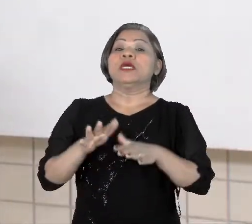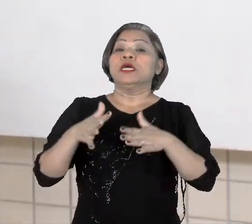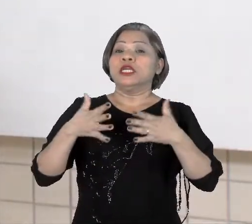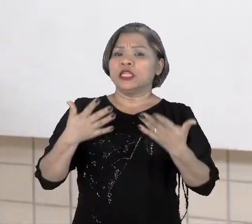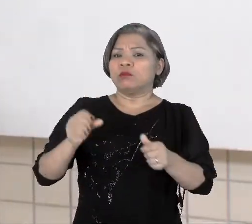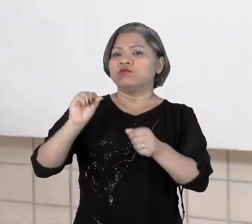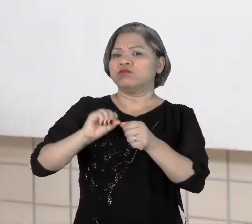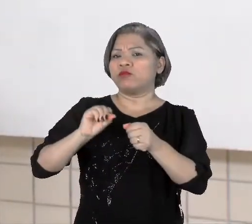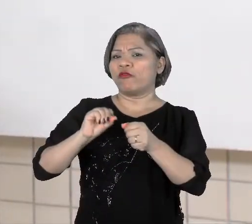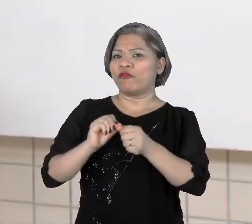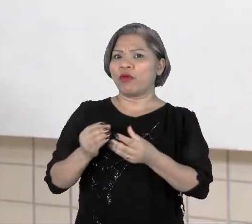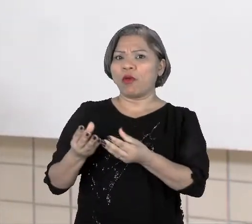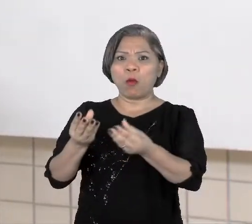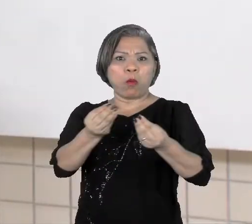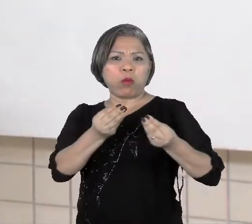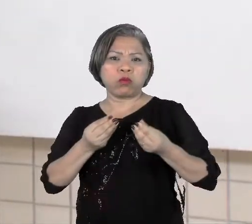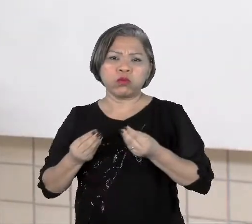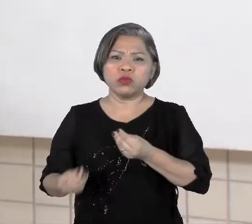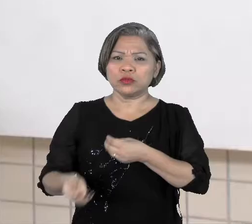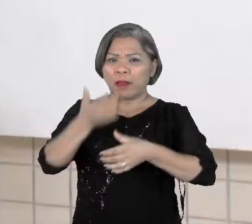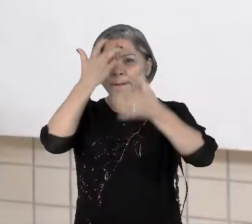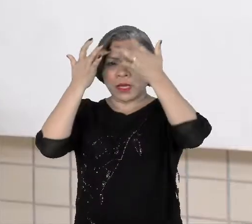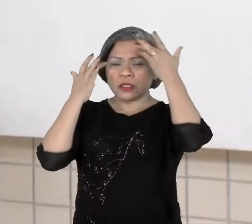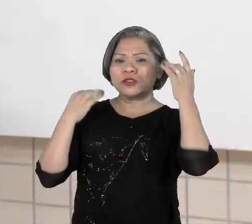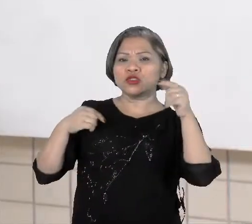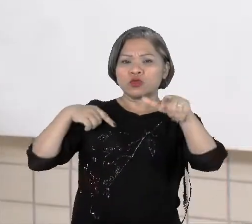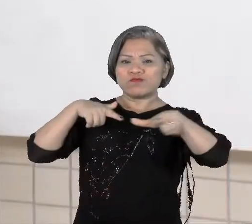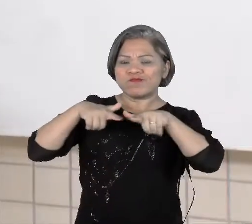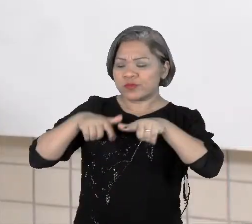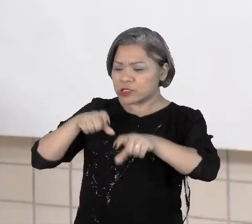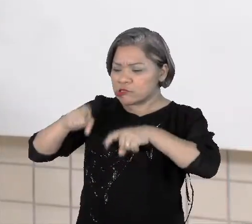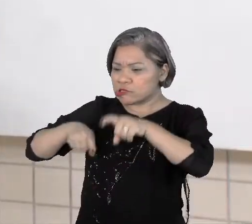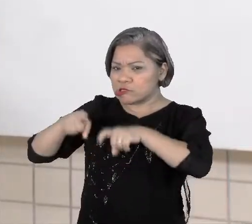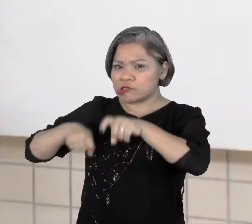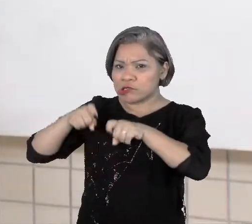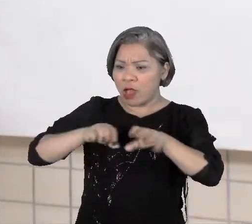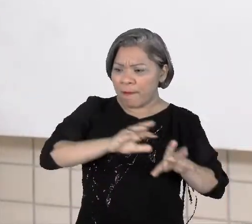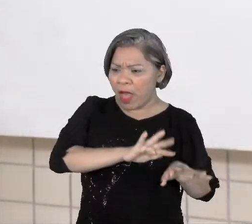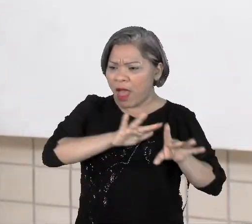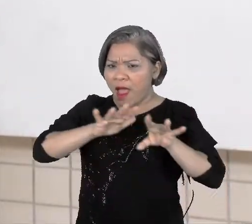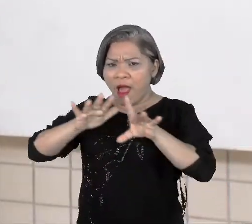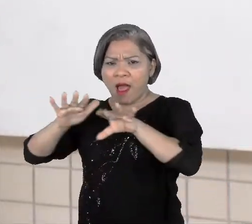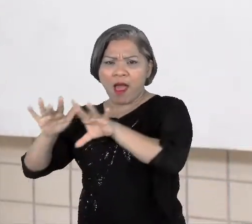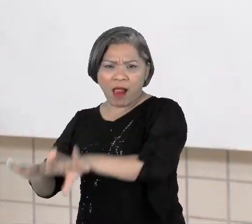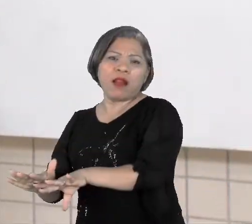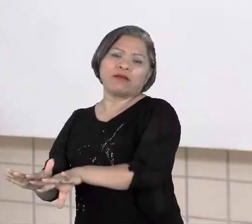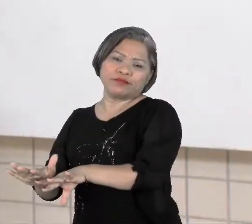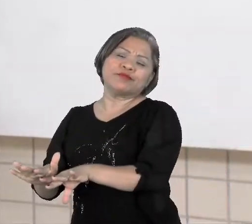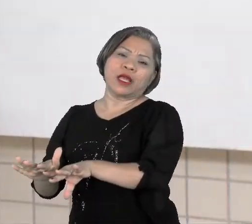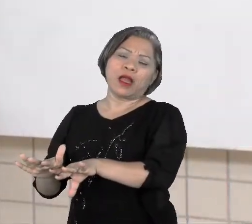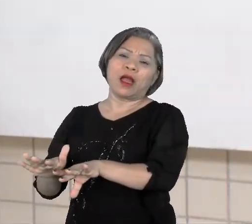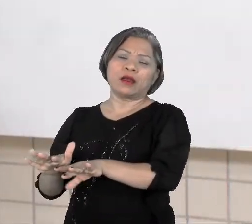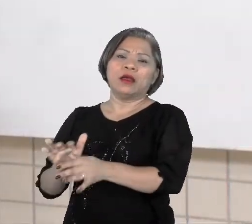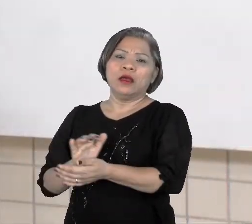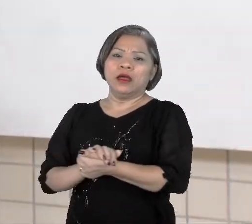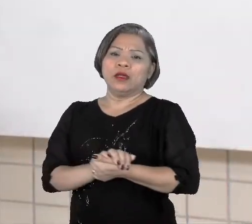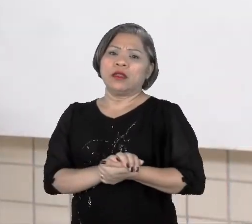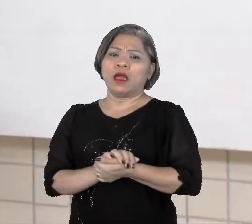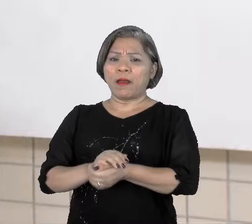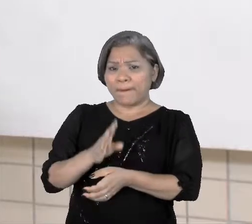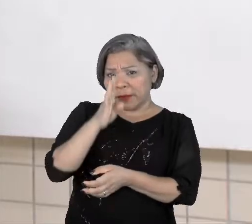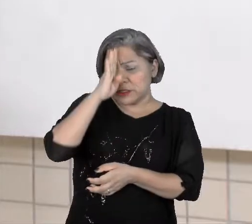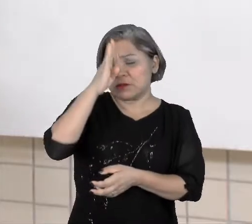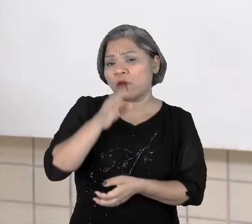de pecuaristas a migrarem para essa região aumentasse. Pecuaristas esses, principalmente do Maranhão e